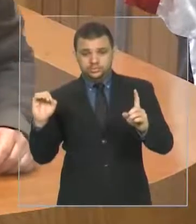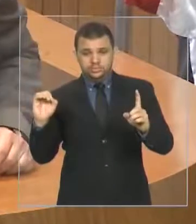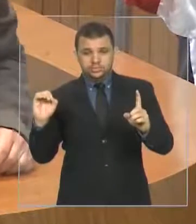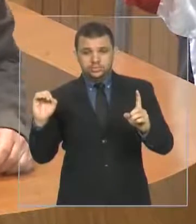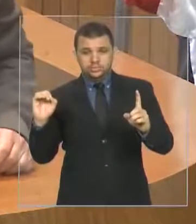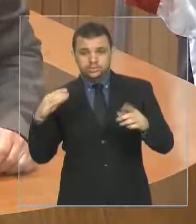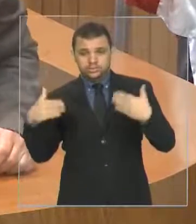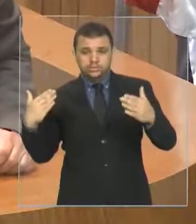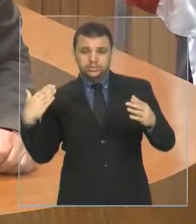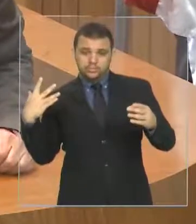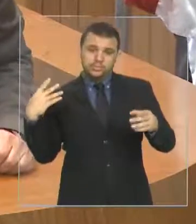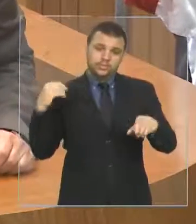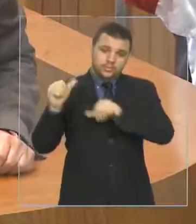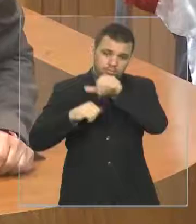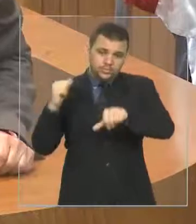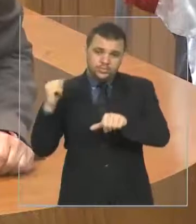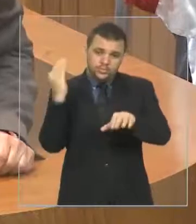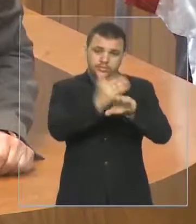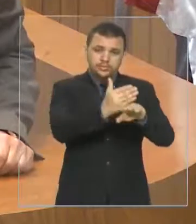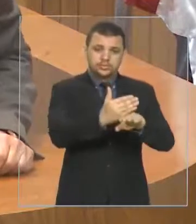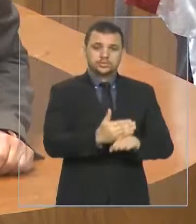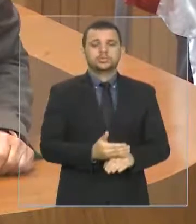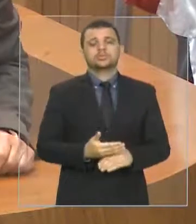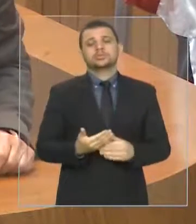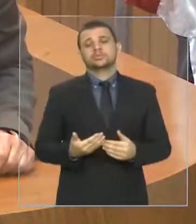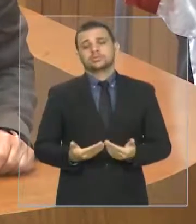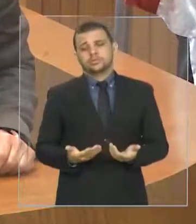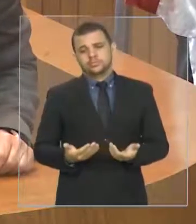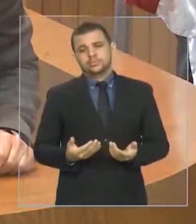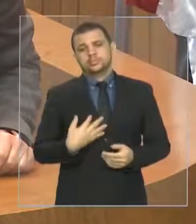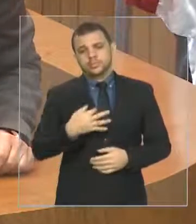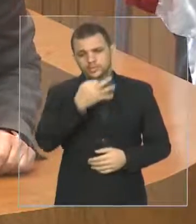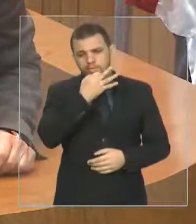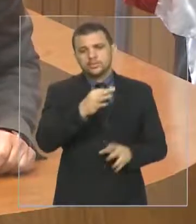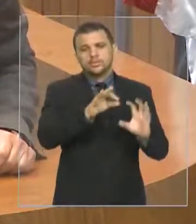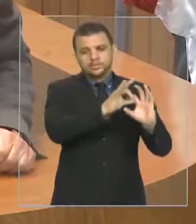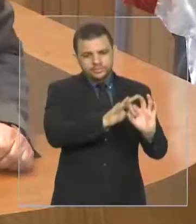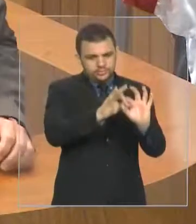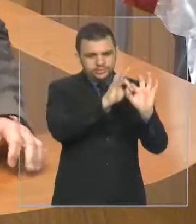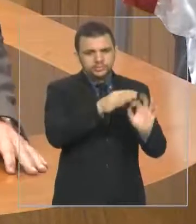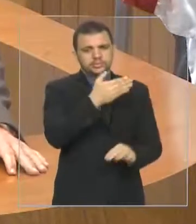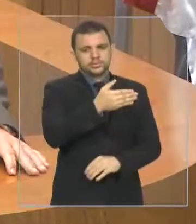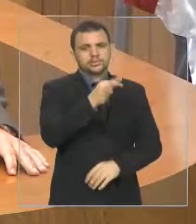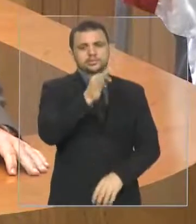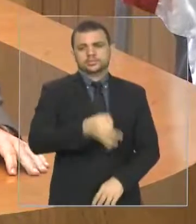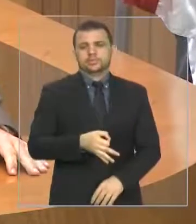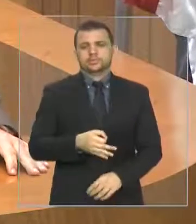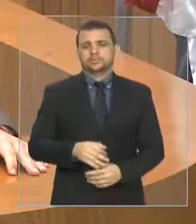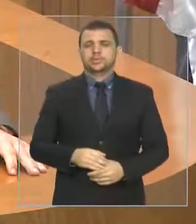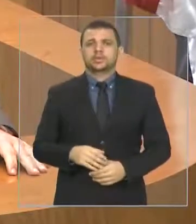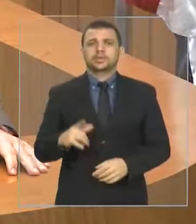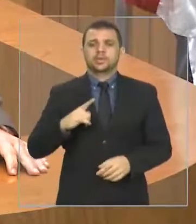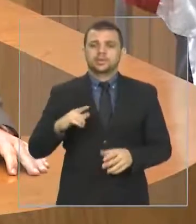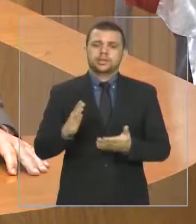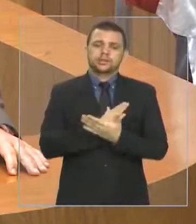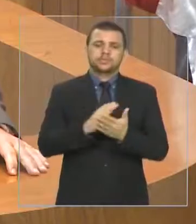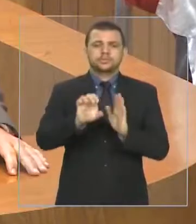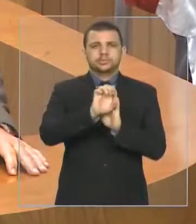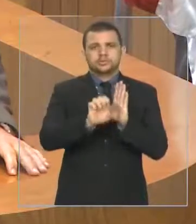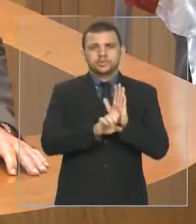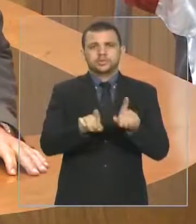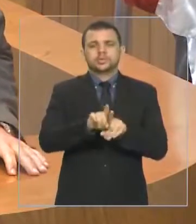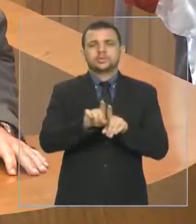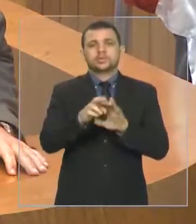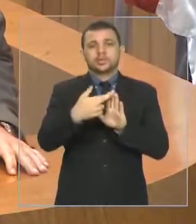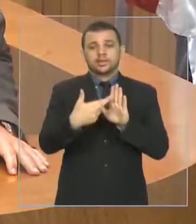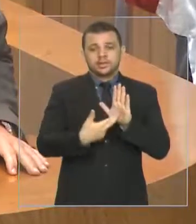um favorecimento da federação. Nós temos determinadas estatutos e regras que ditam o